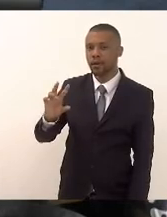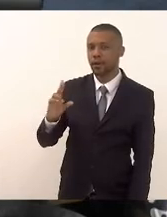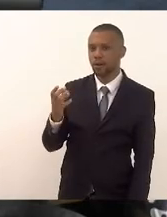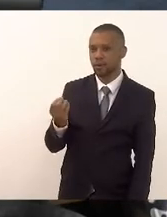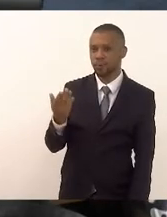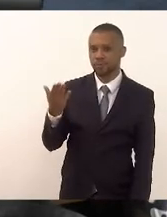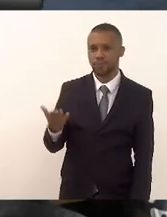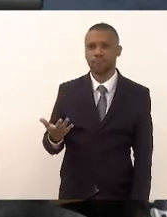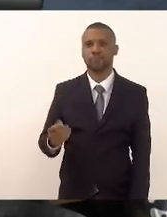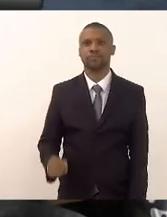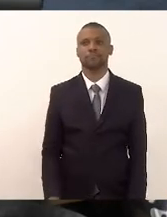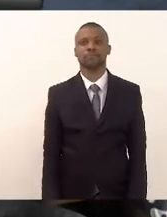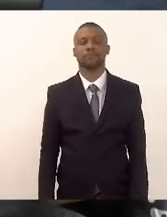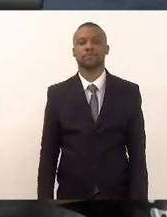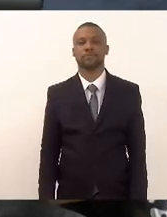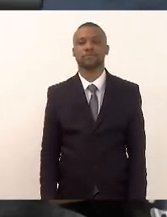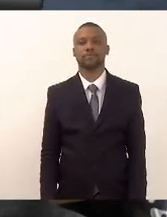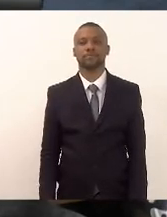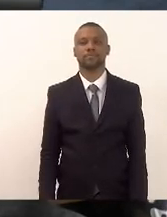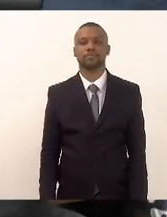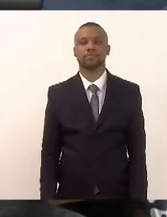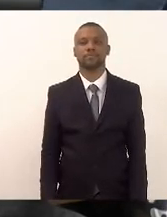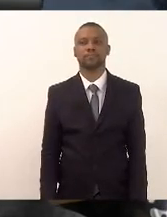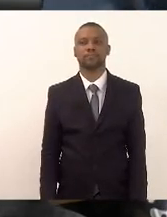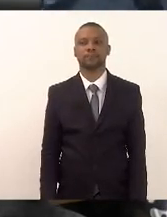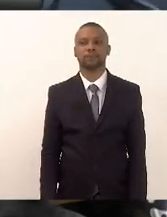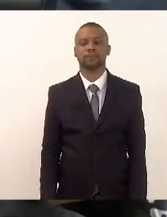Viu o que você faz no